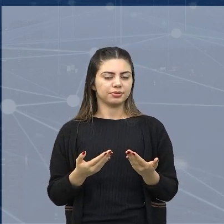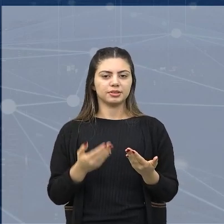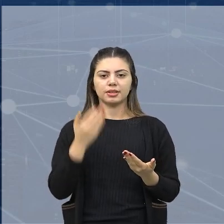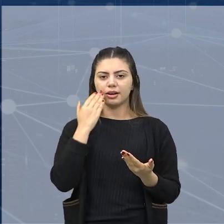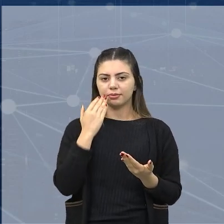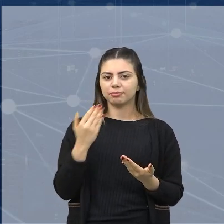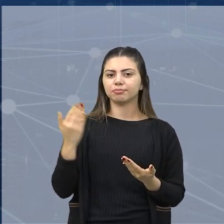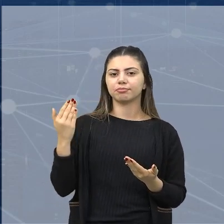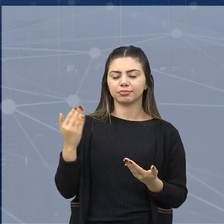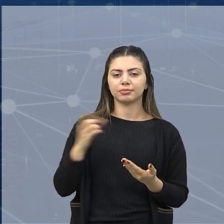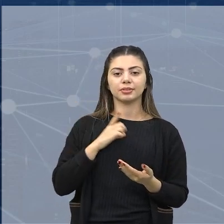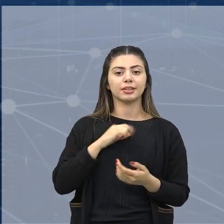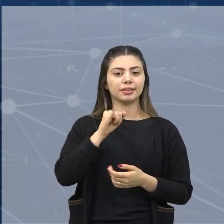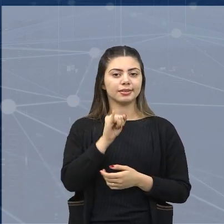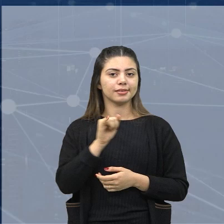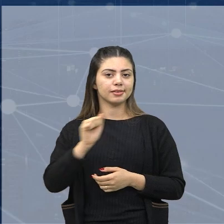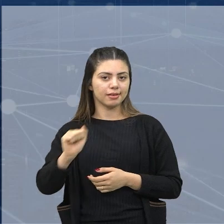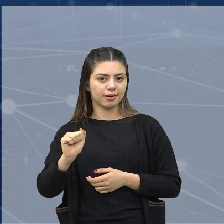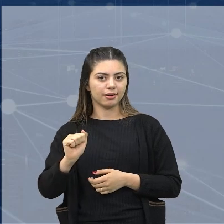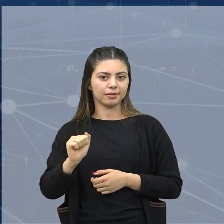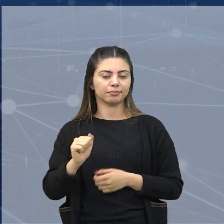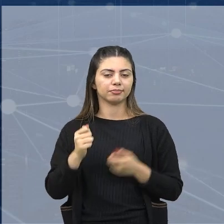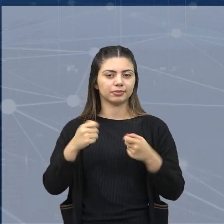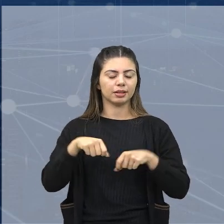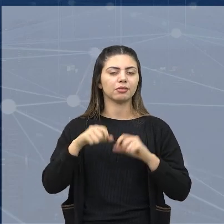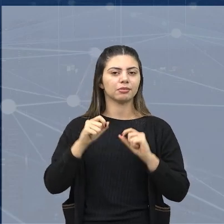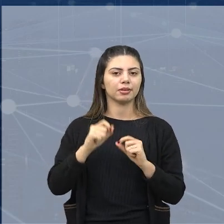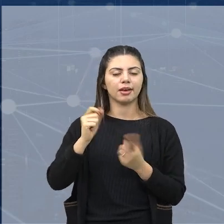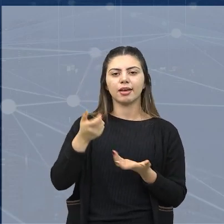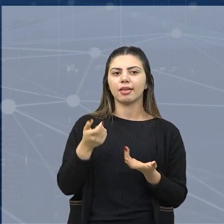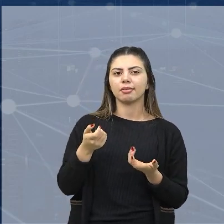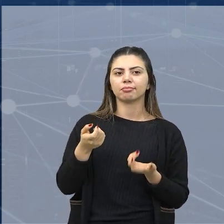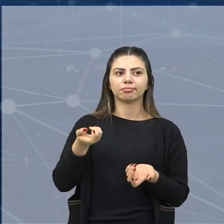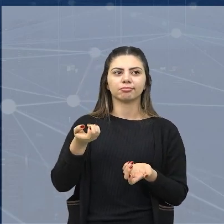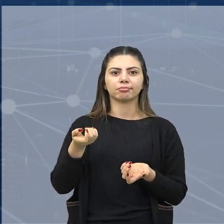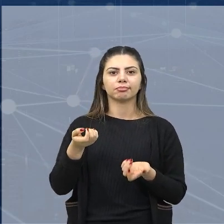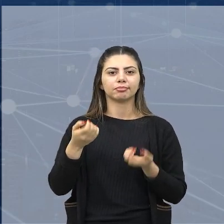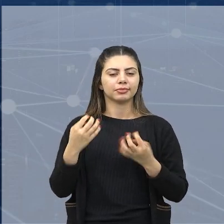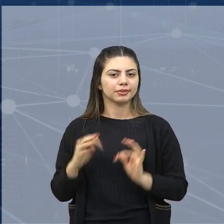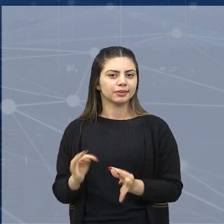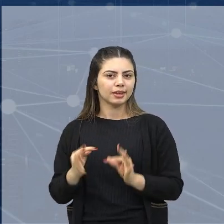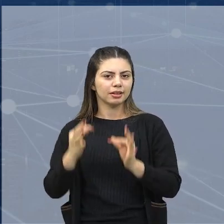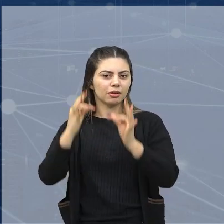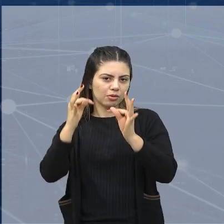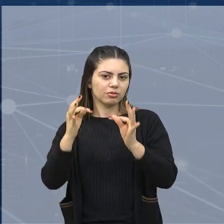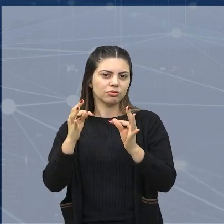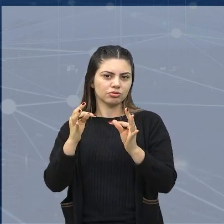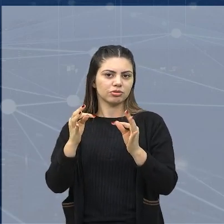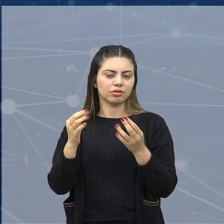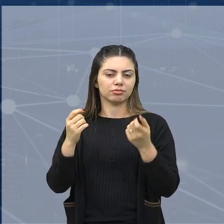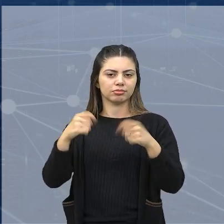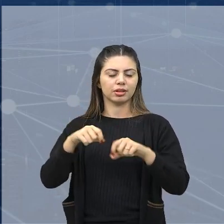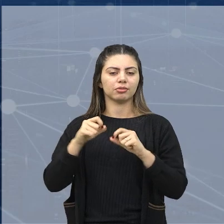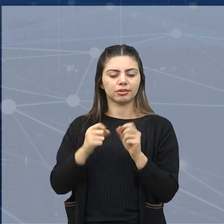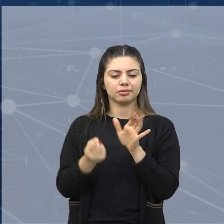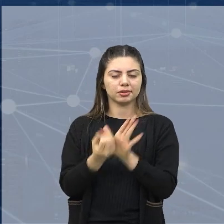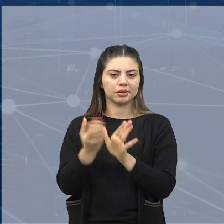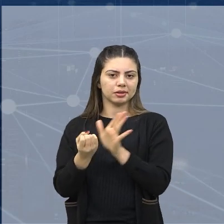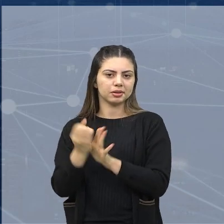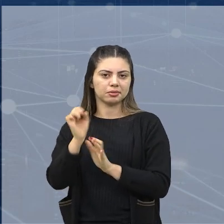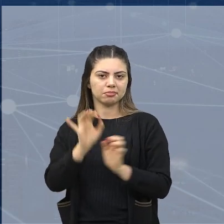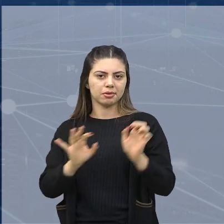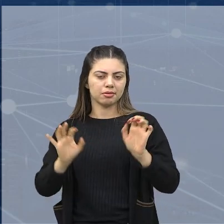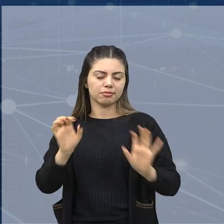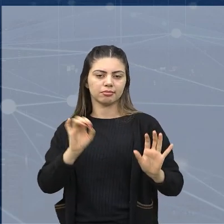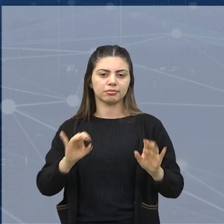já existem para produção textual, por exemplo, para a produção de imagens, né? Hoje se fala